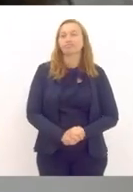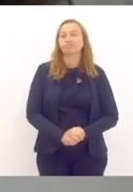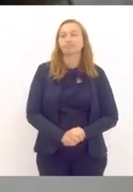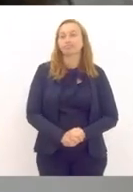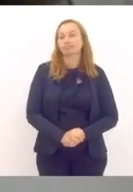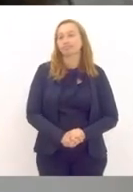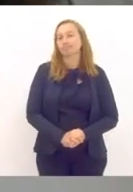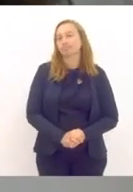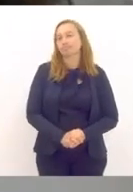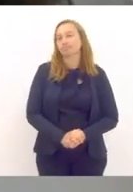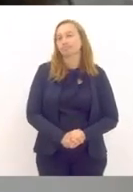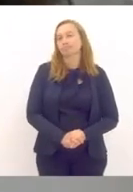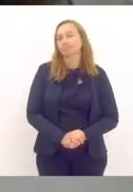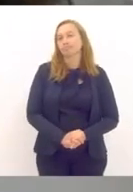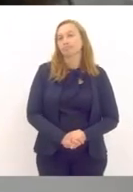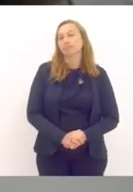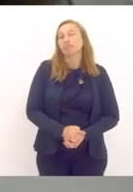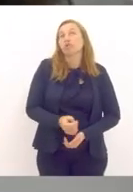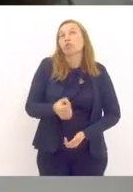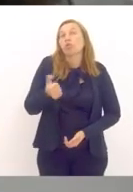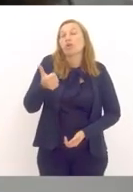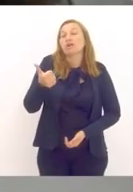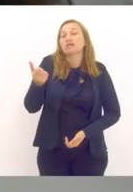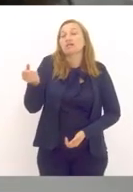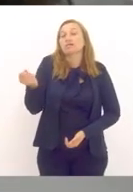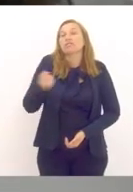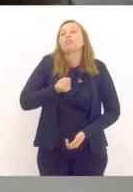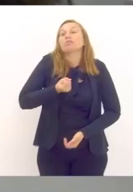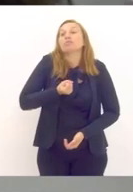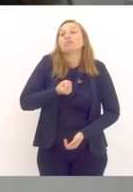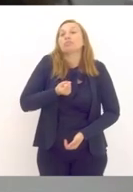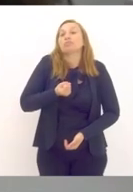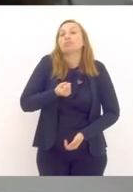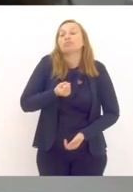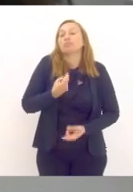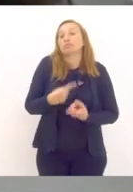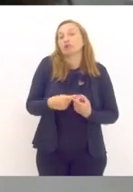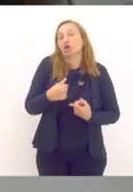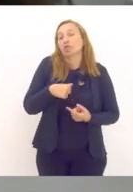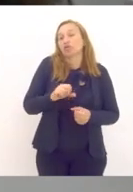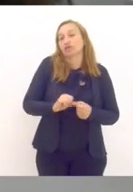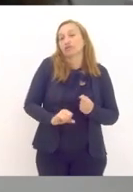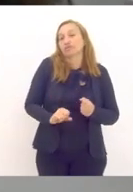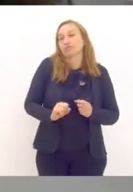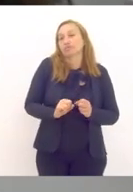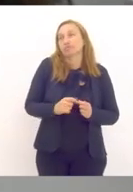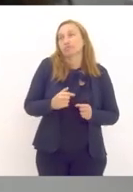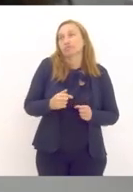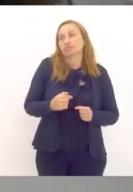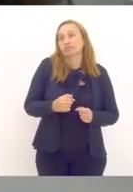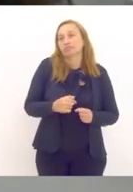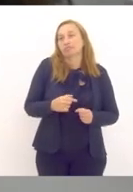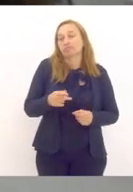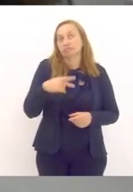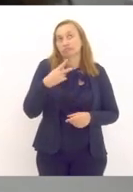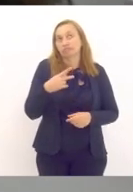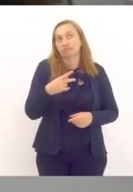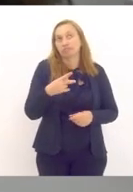9.4. Fui quase massacrado por causa disso, porque estava aliviando o preço da